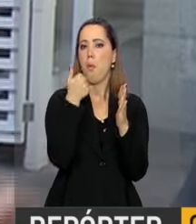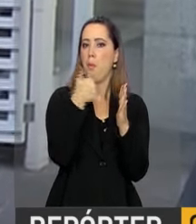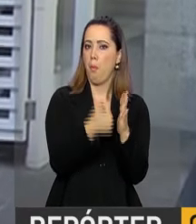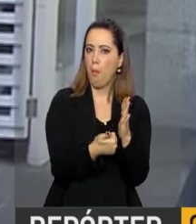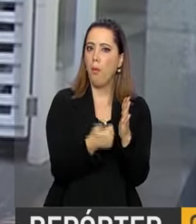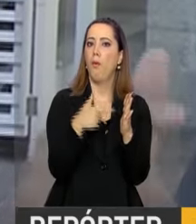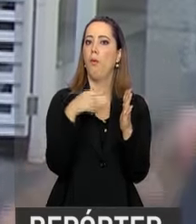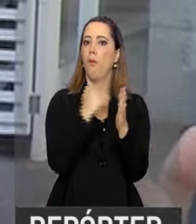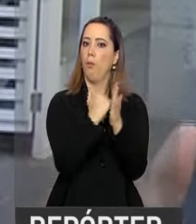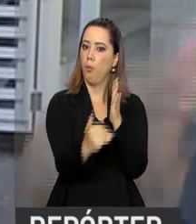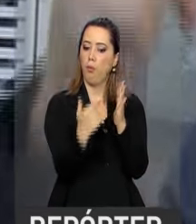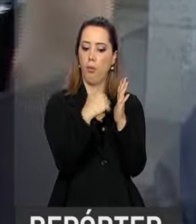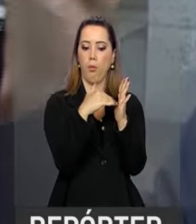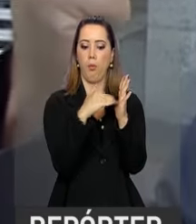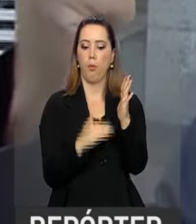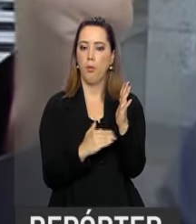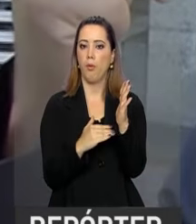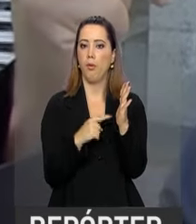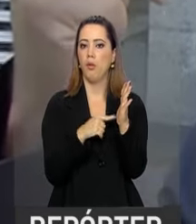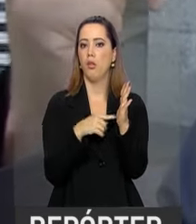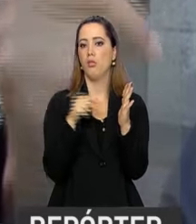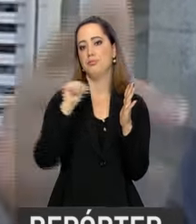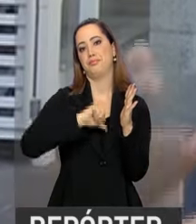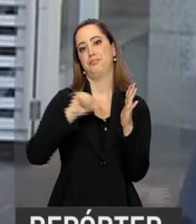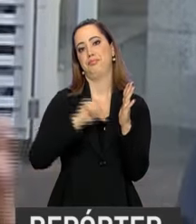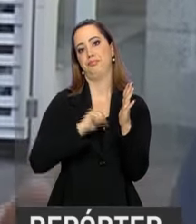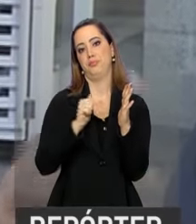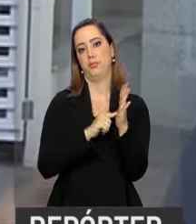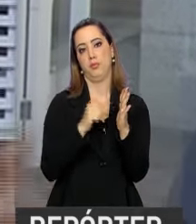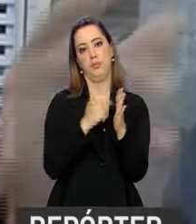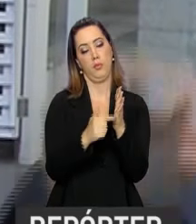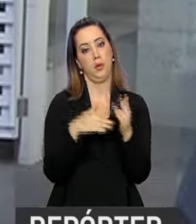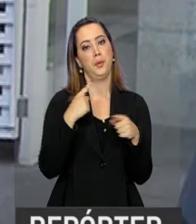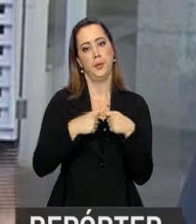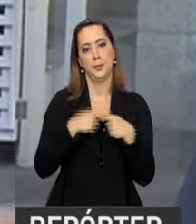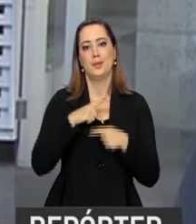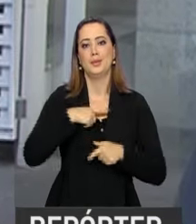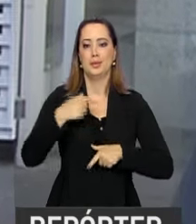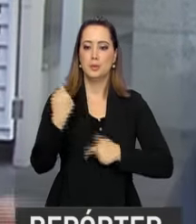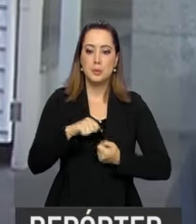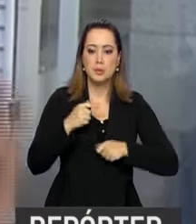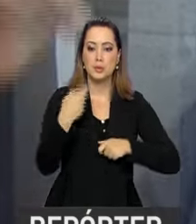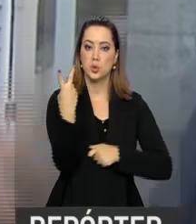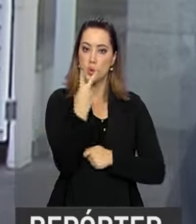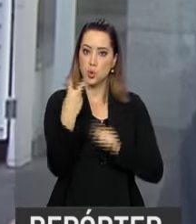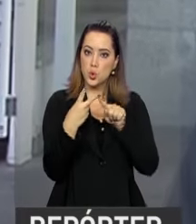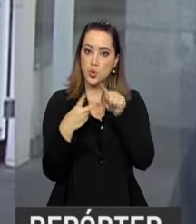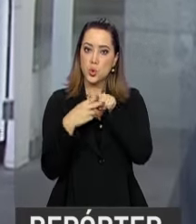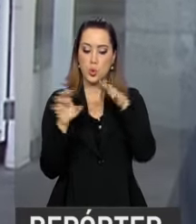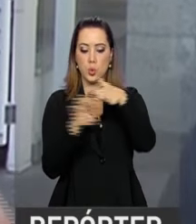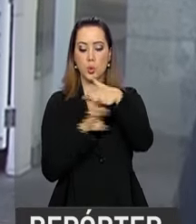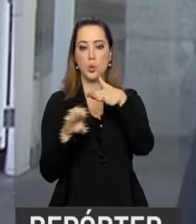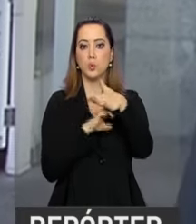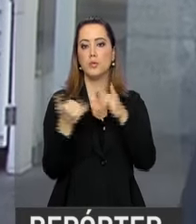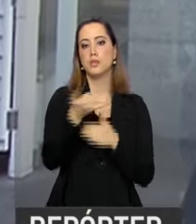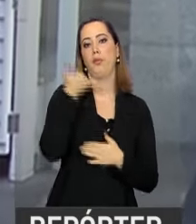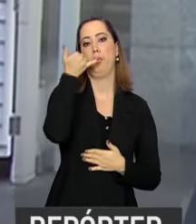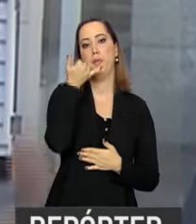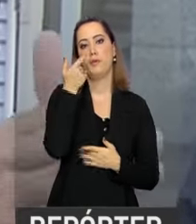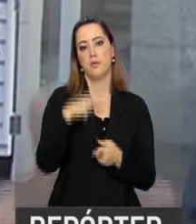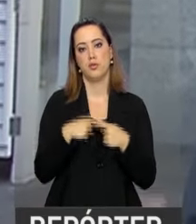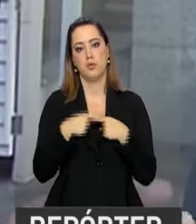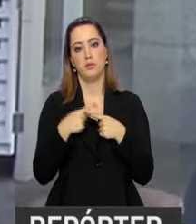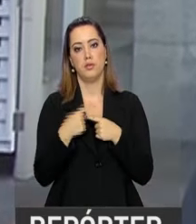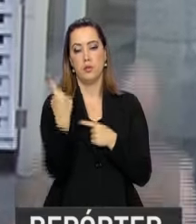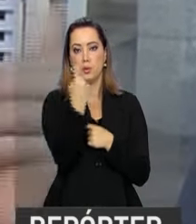né, perfeitamente, a outra não pega, só pega no andar de cima. Né? Então eu já tive que trabalhar, eu tenho que trabalhar com 2 chips, porque dentro da minha própria casa, uma operadora não